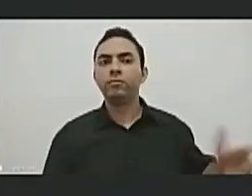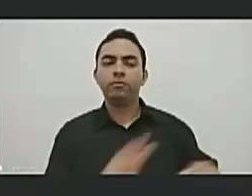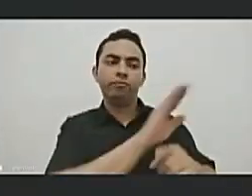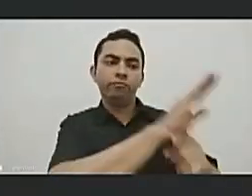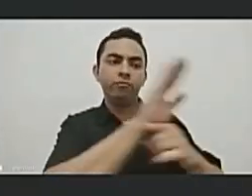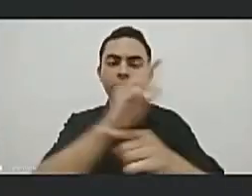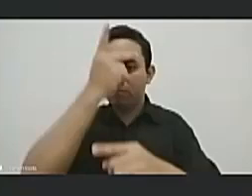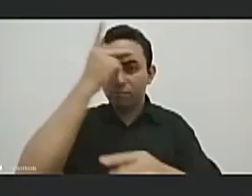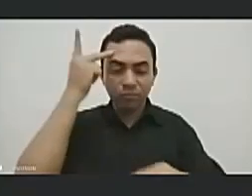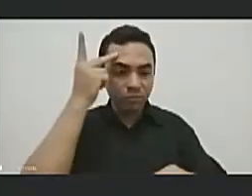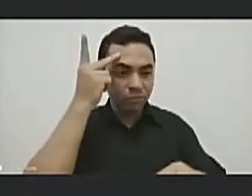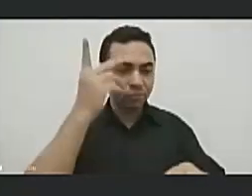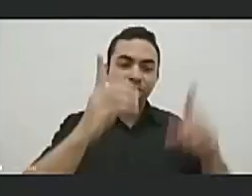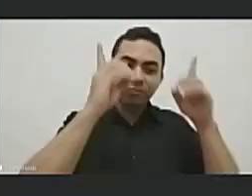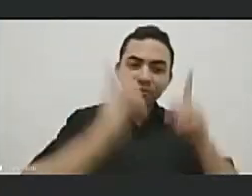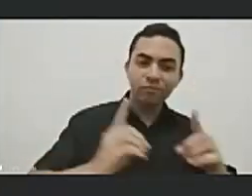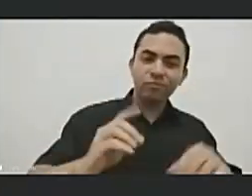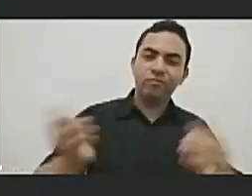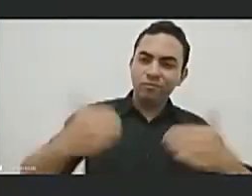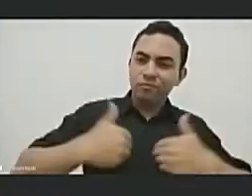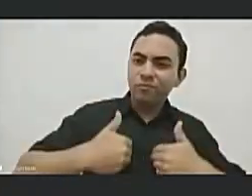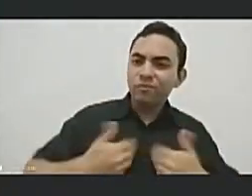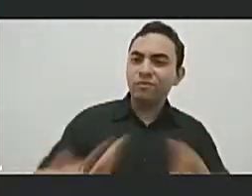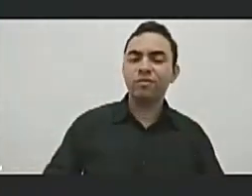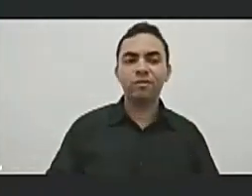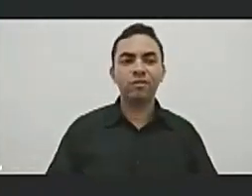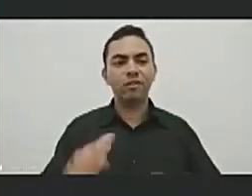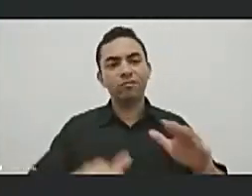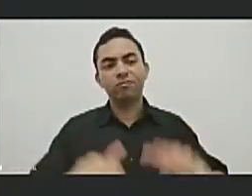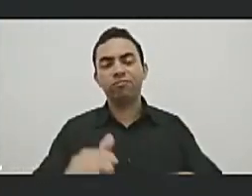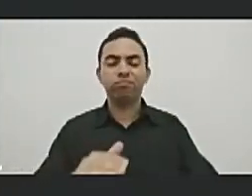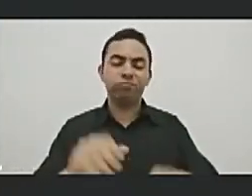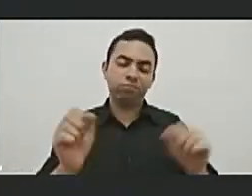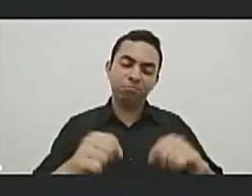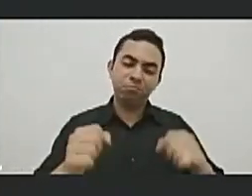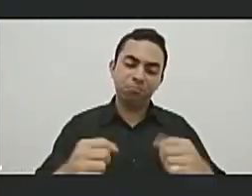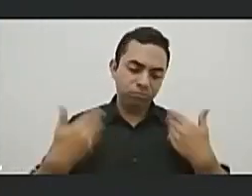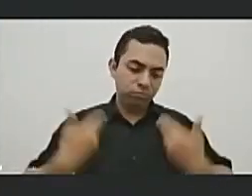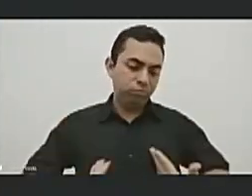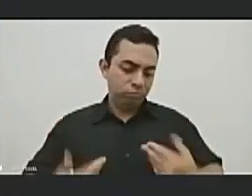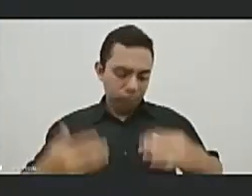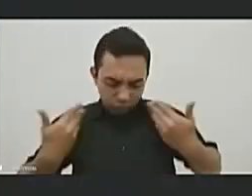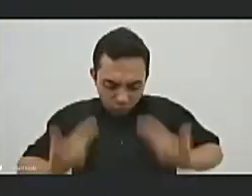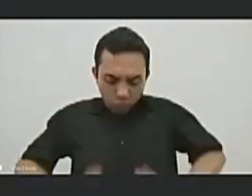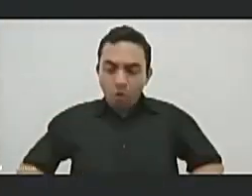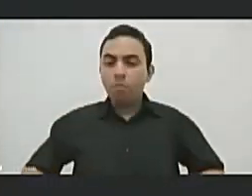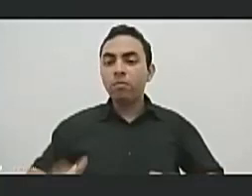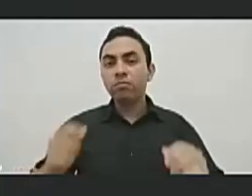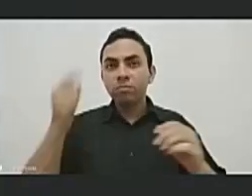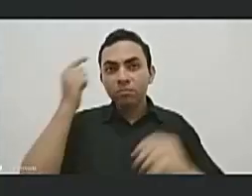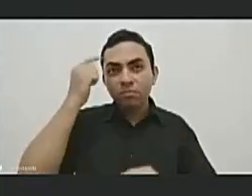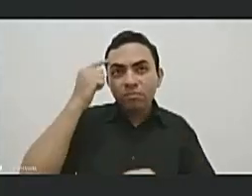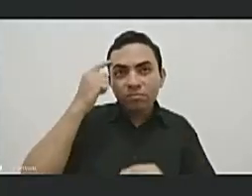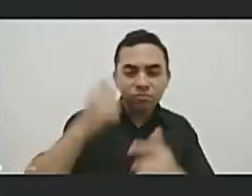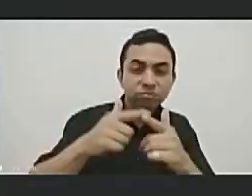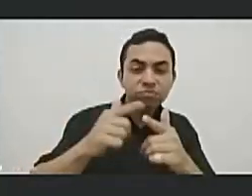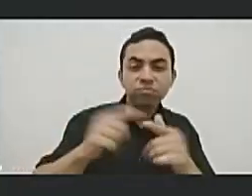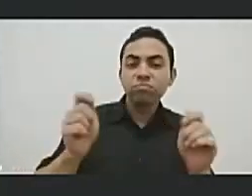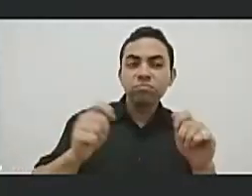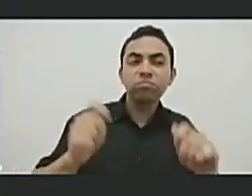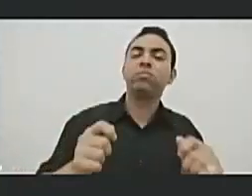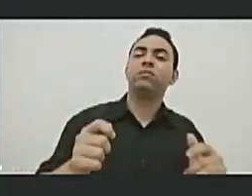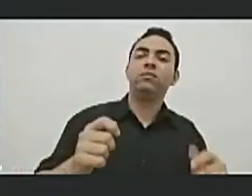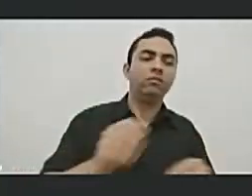deficiência sendo elas tantos físicas como intelectuais é importante frisar que o transtorno do